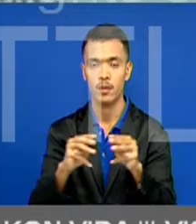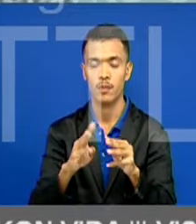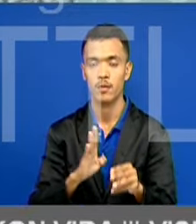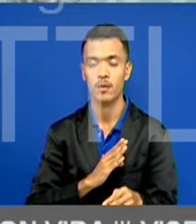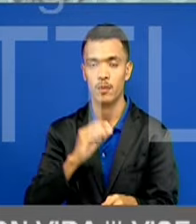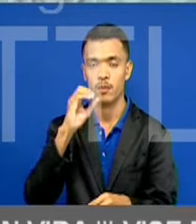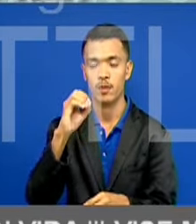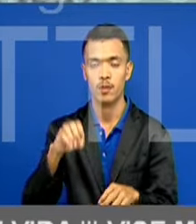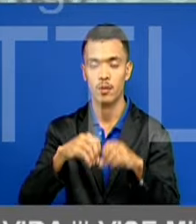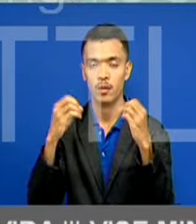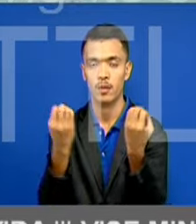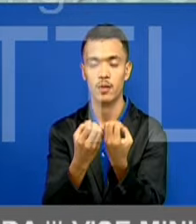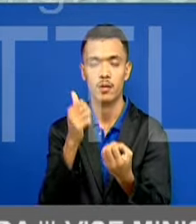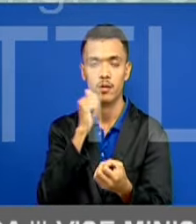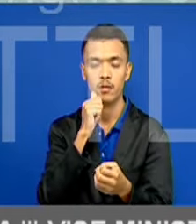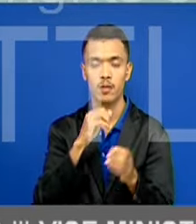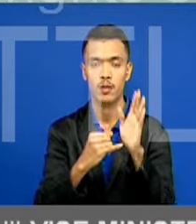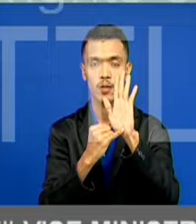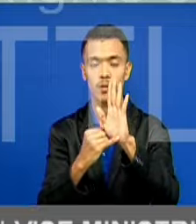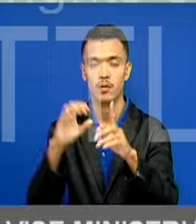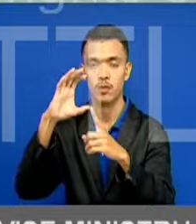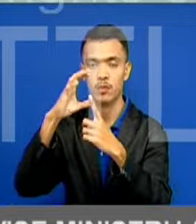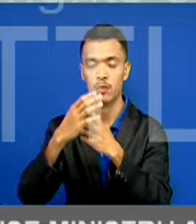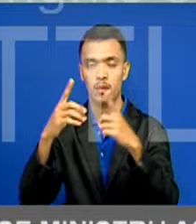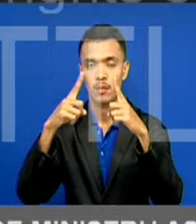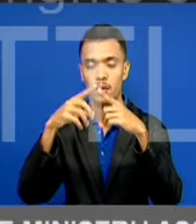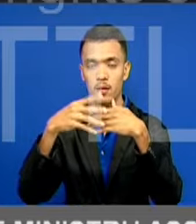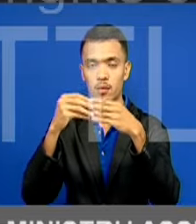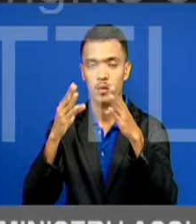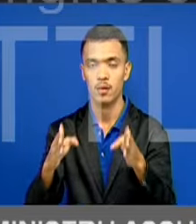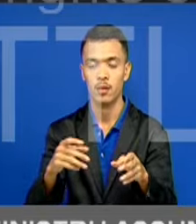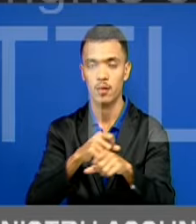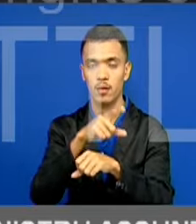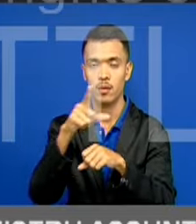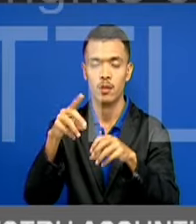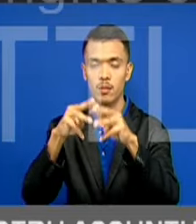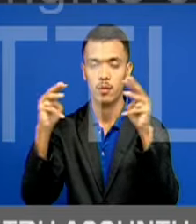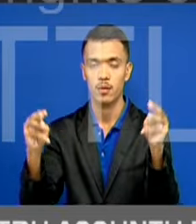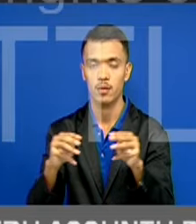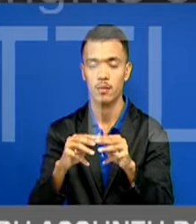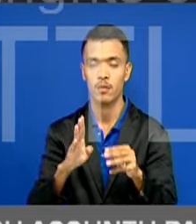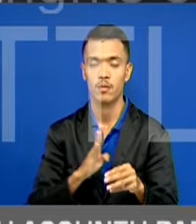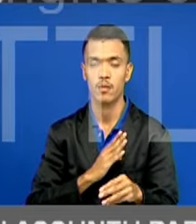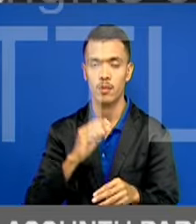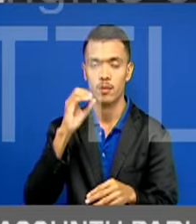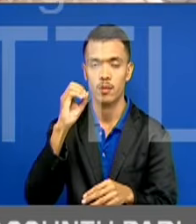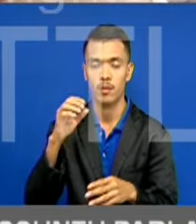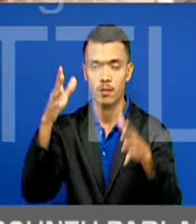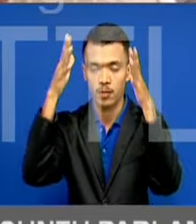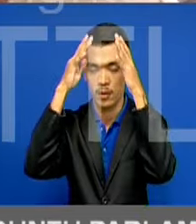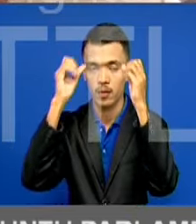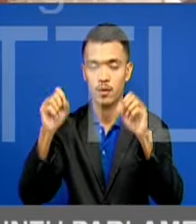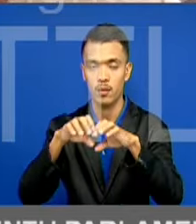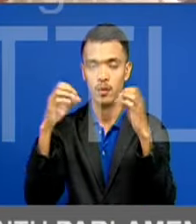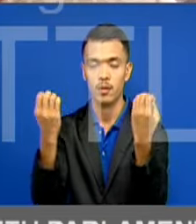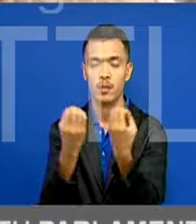Rede Feto Timor-Leste introduz maneira tarabando ba autoridade local Sira e a município Bobonaro. Presidente Rede Feto